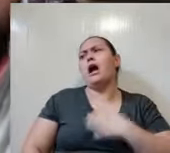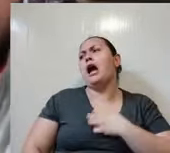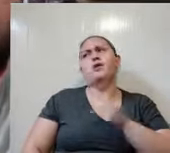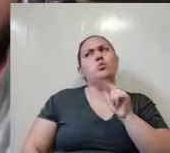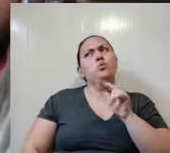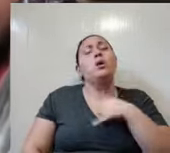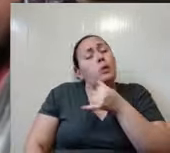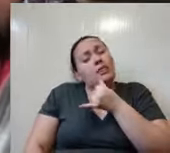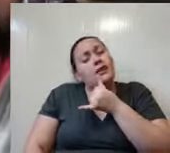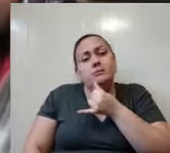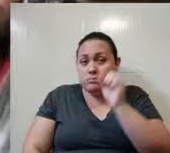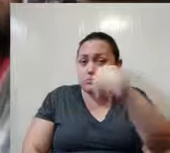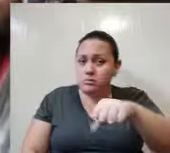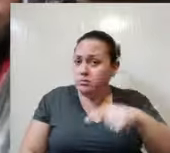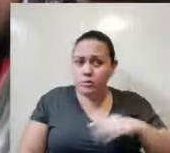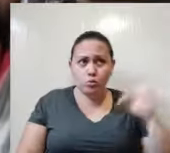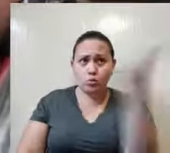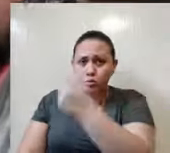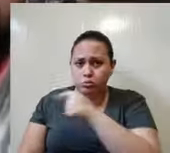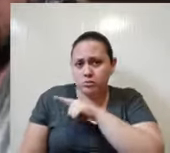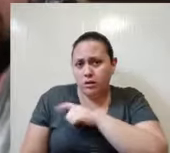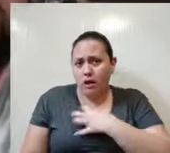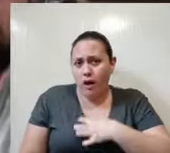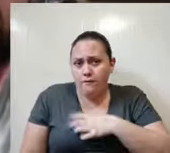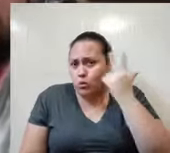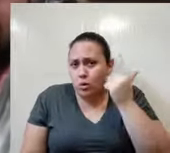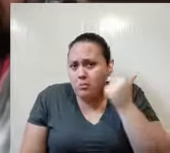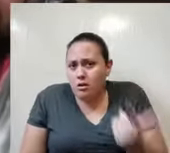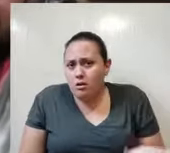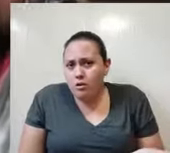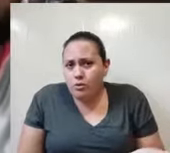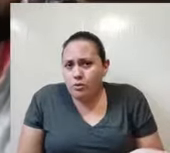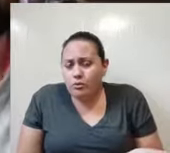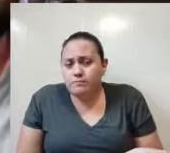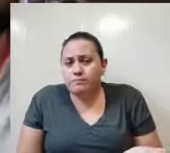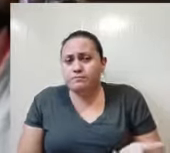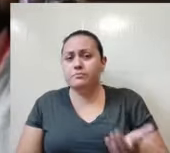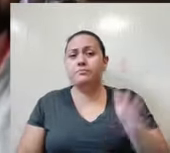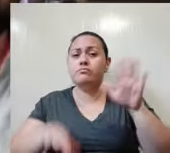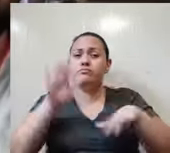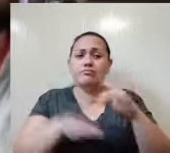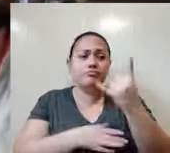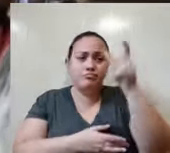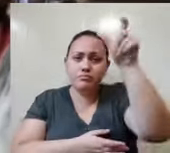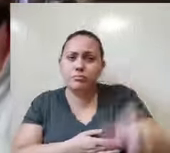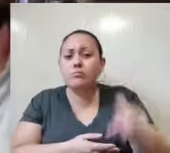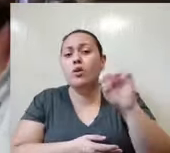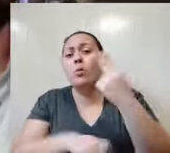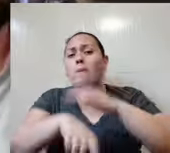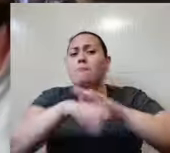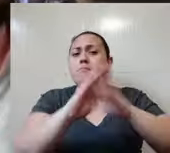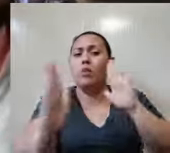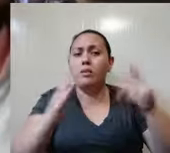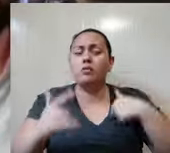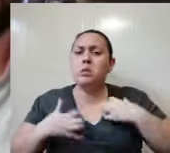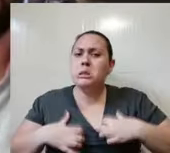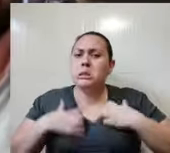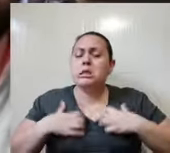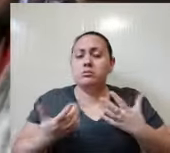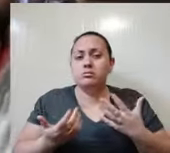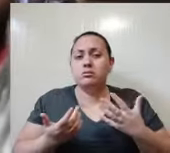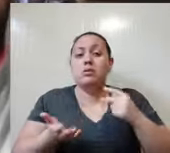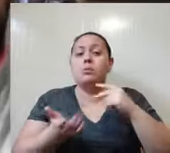triste, raiva não. Sente raiva sim, que todo mundo sente. Em algum momento de alguém, né? E a questão não é não